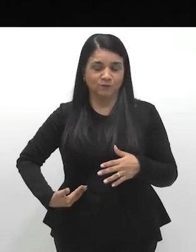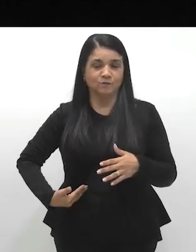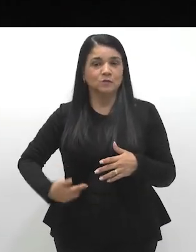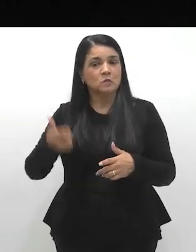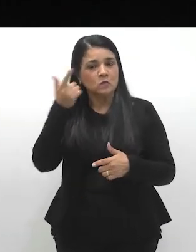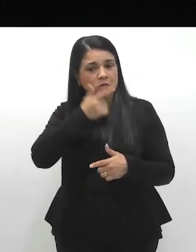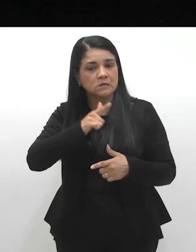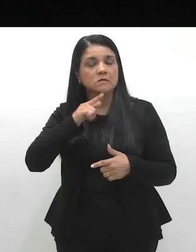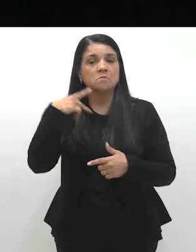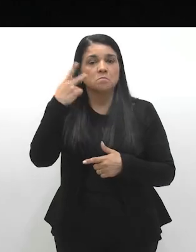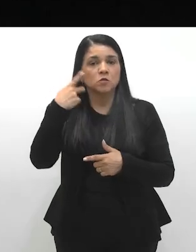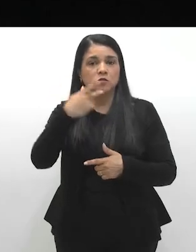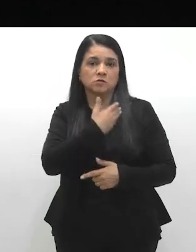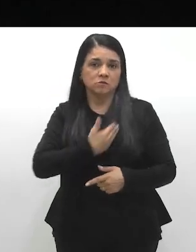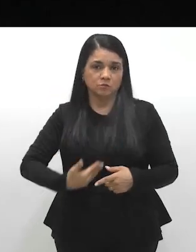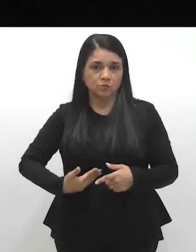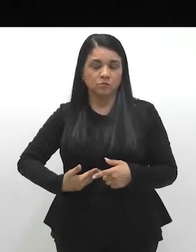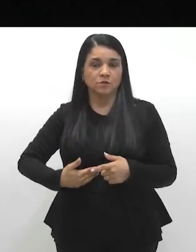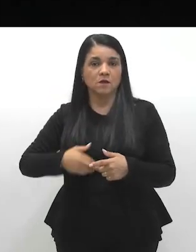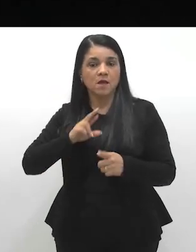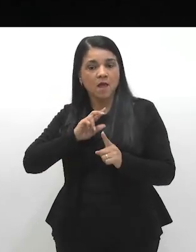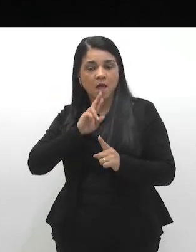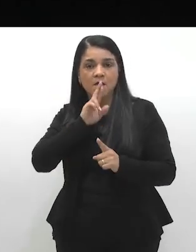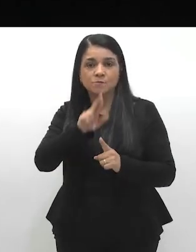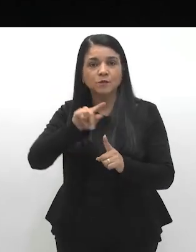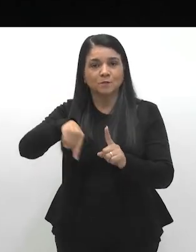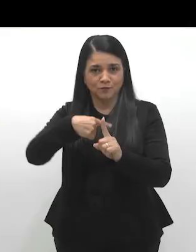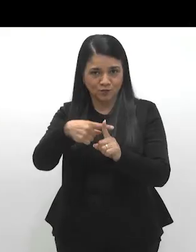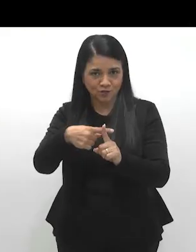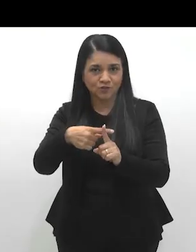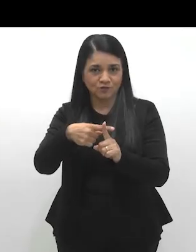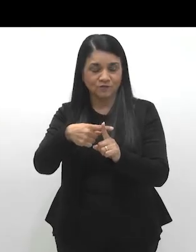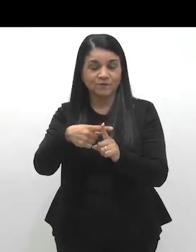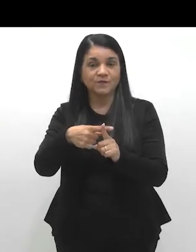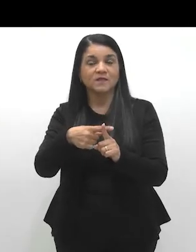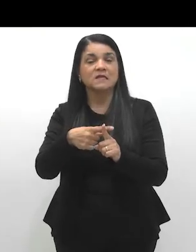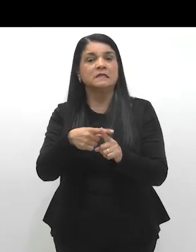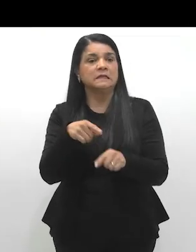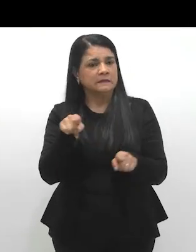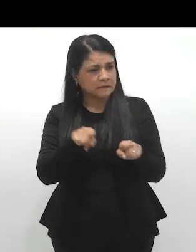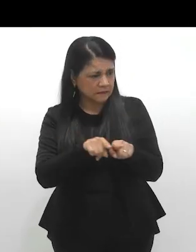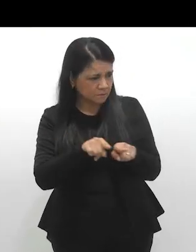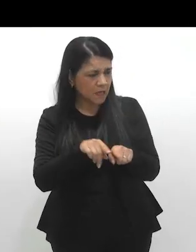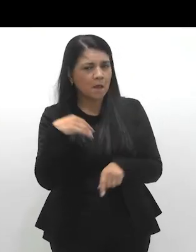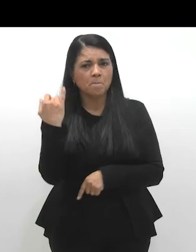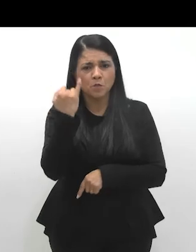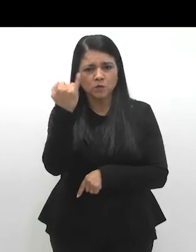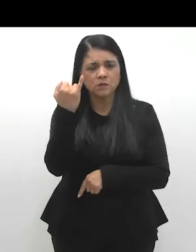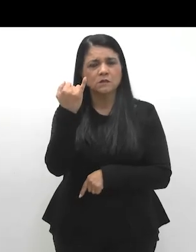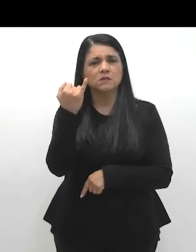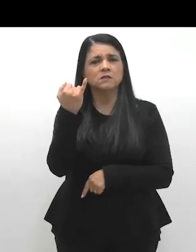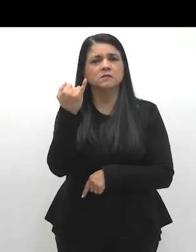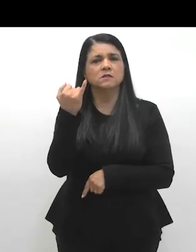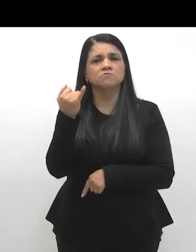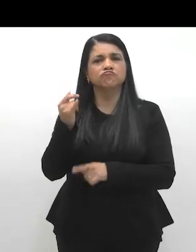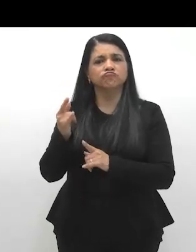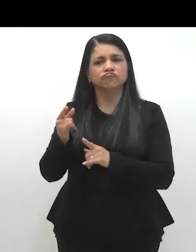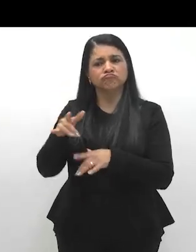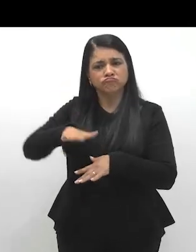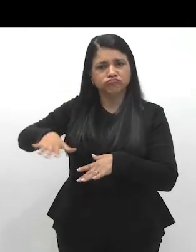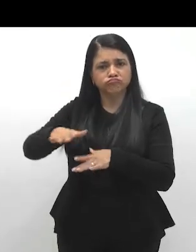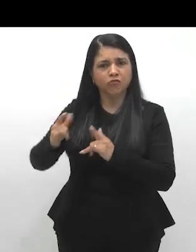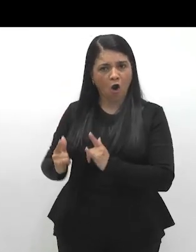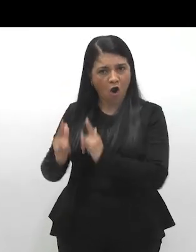governo para poder gerar políticas públicas que gerem resultados. Além da importância das construções que tem ali